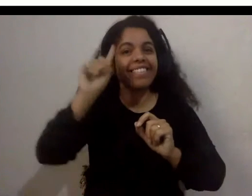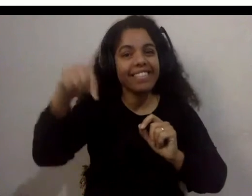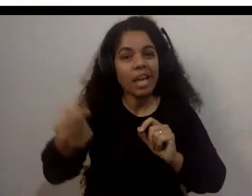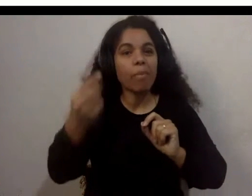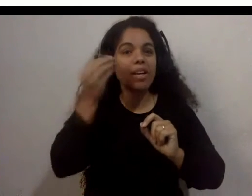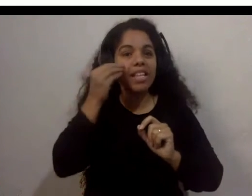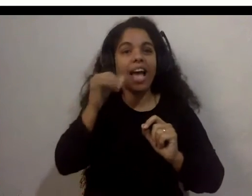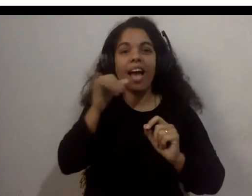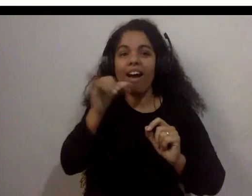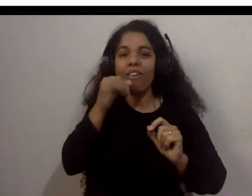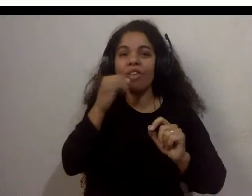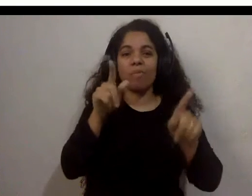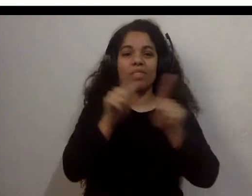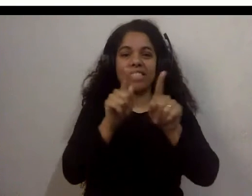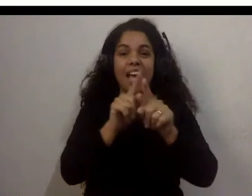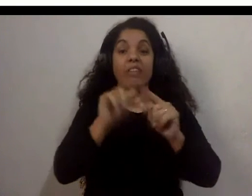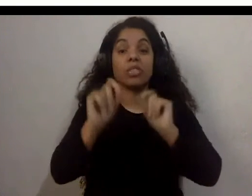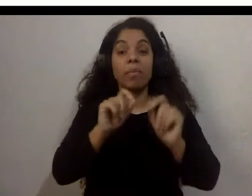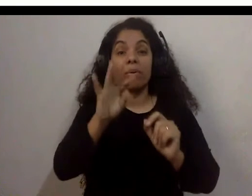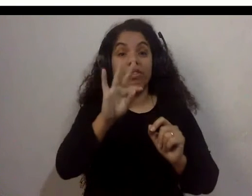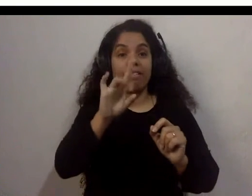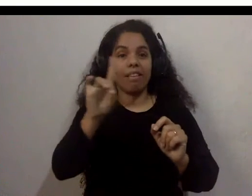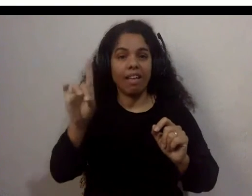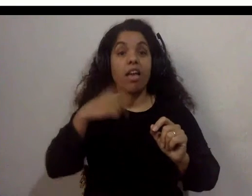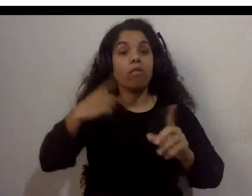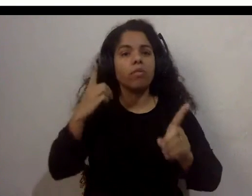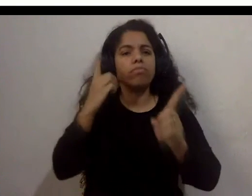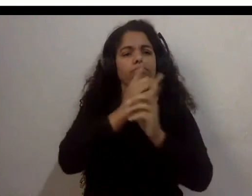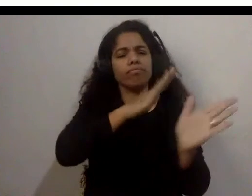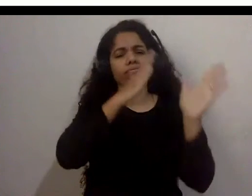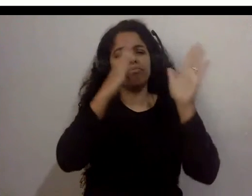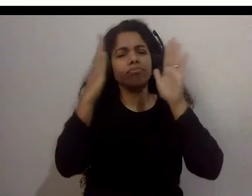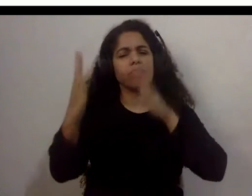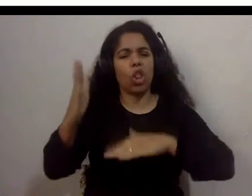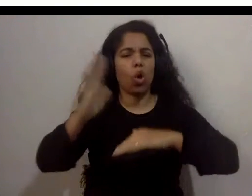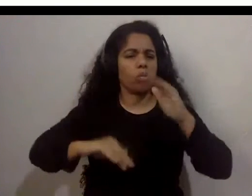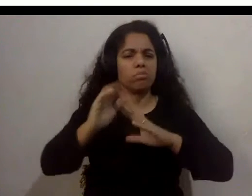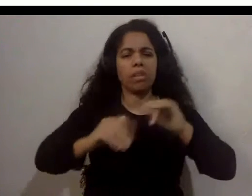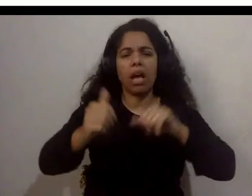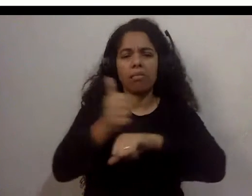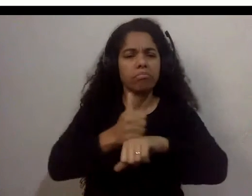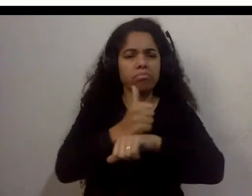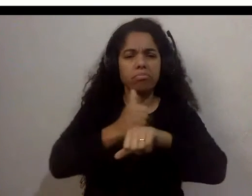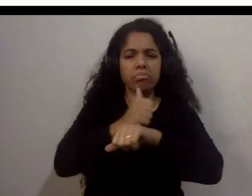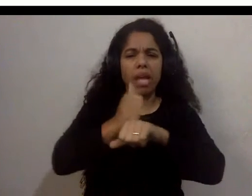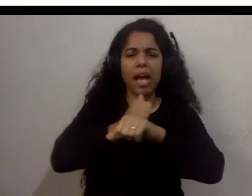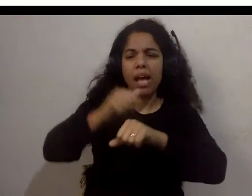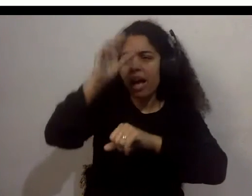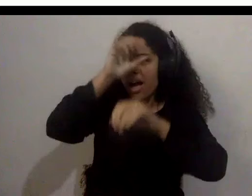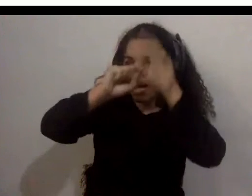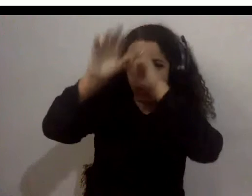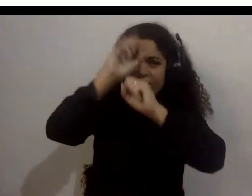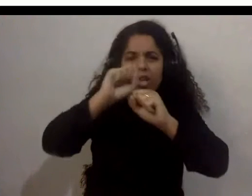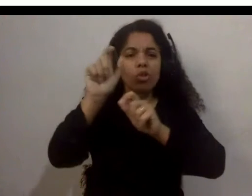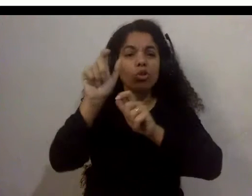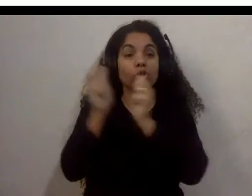teste automatizado e o que era o TDD. Eu fui descobrir isso ao longo da carreira, aprendendo com pessoas que me explicaram, e hoje eu queria fazer um pouco